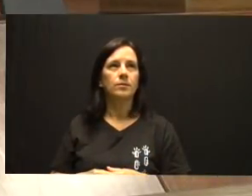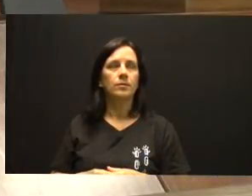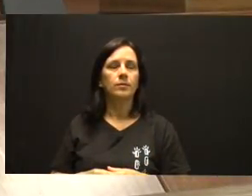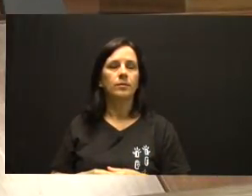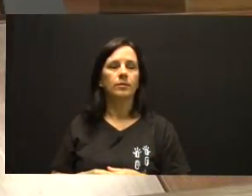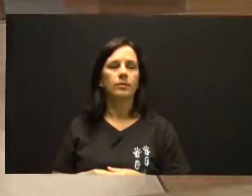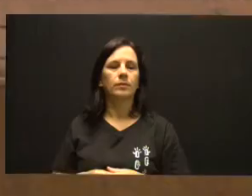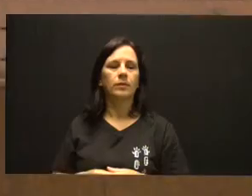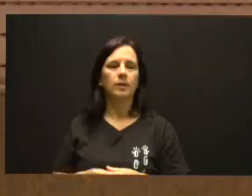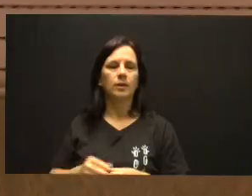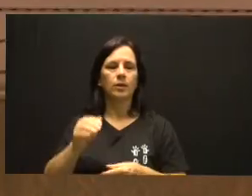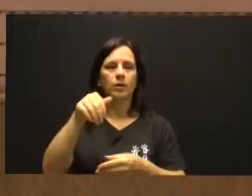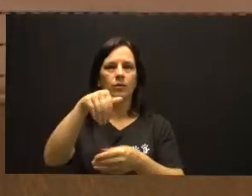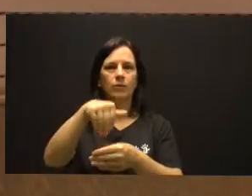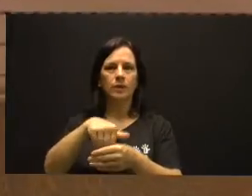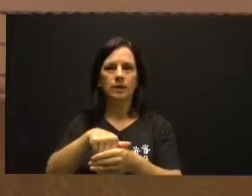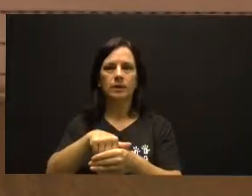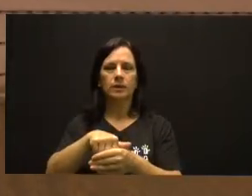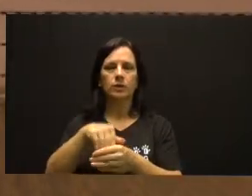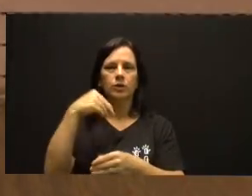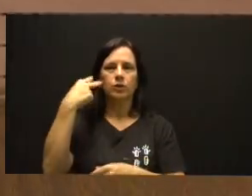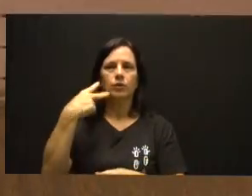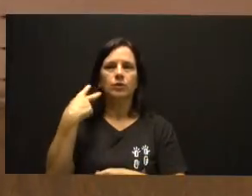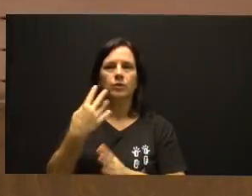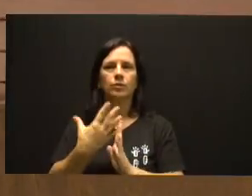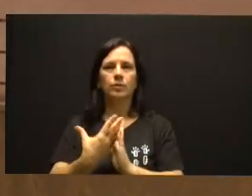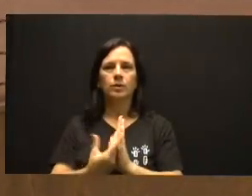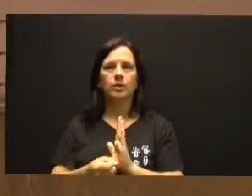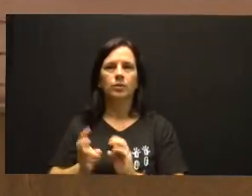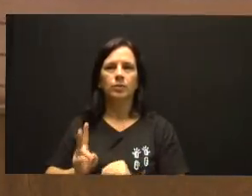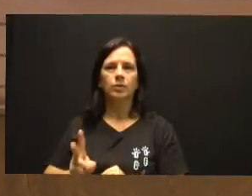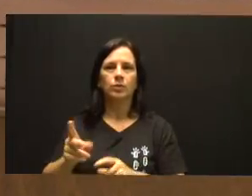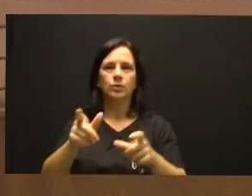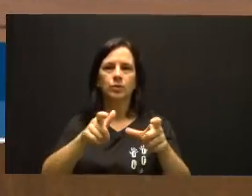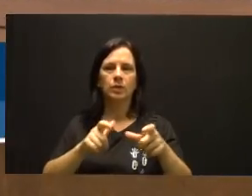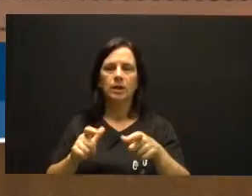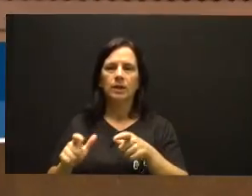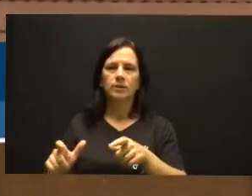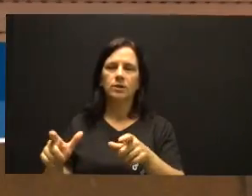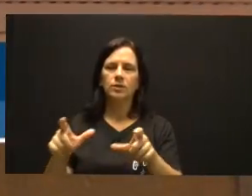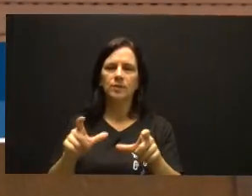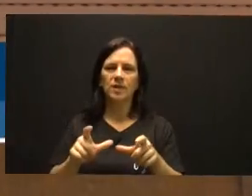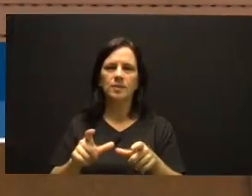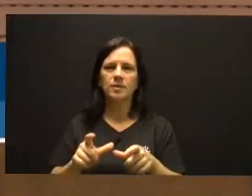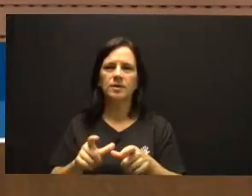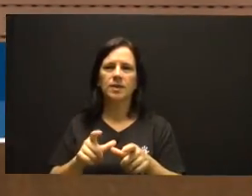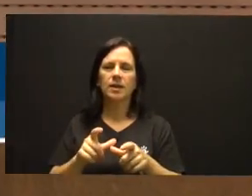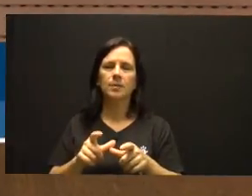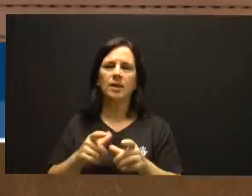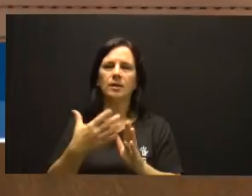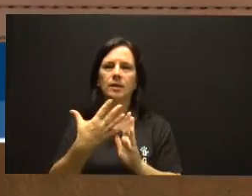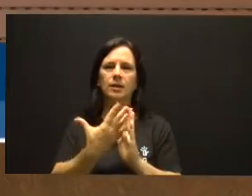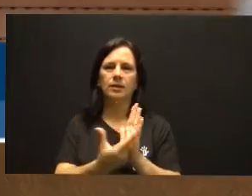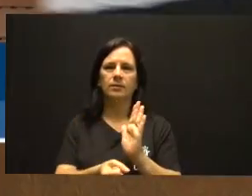Em discussão, em votação, os vereadores que forem pela aprovação permaneçam como se encontram. Aprovado. Com a palavra,